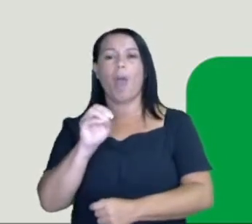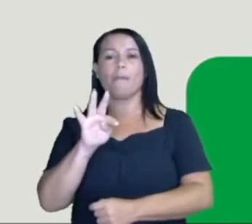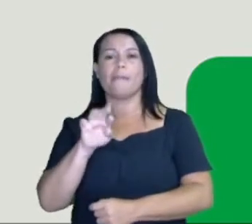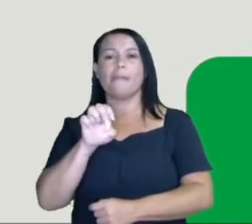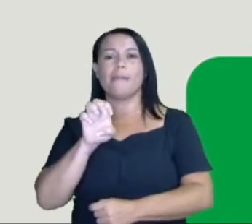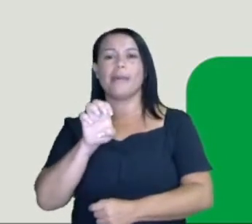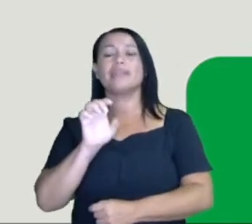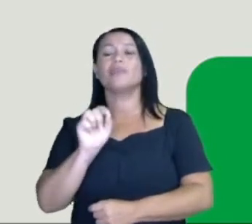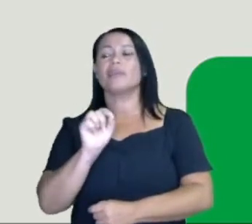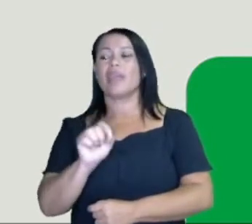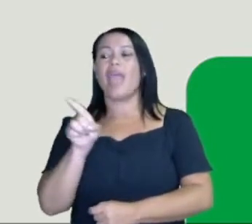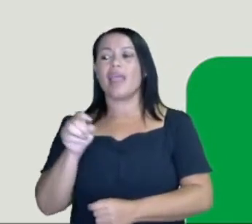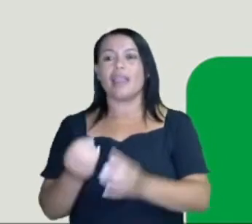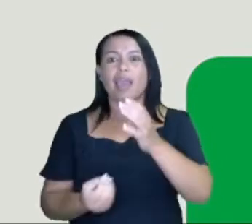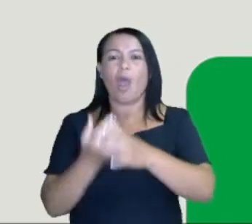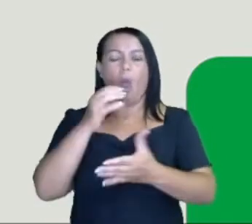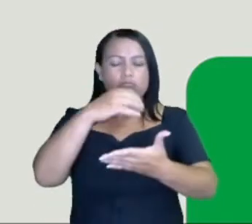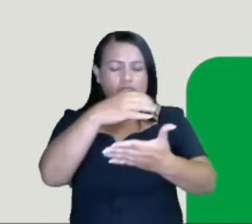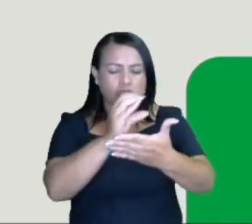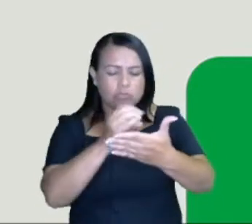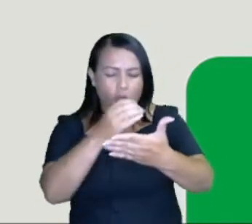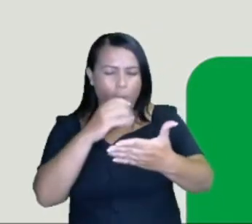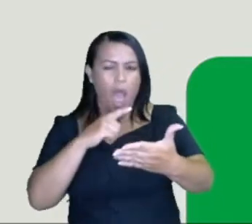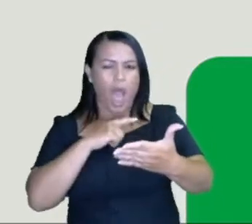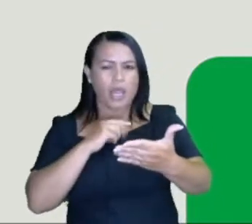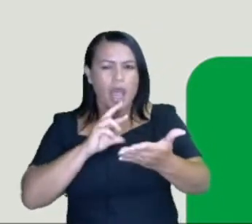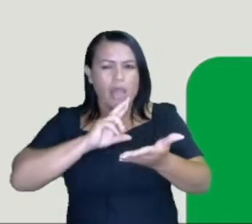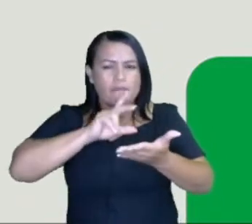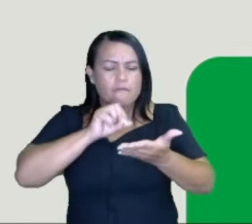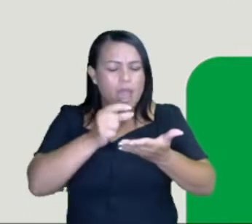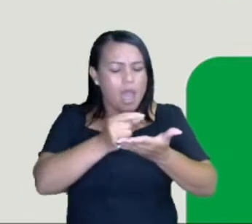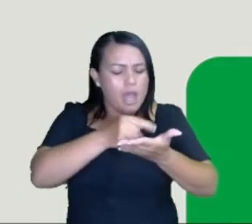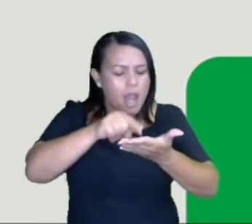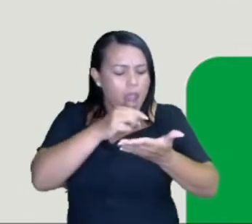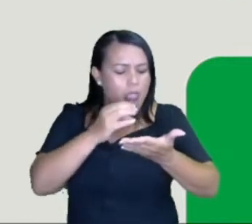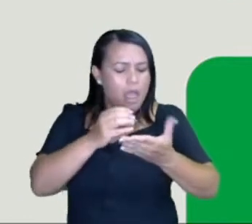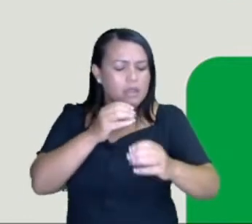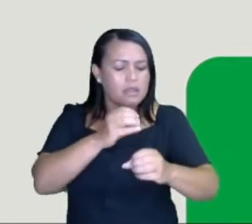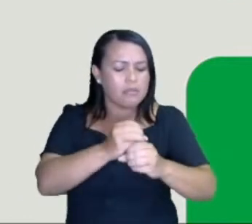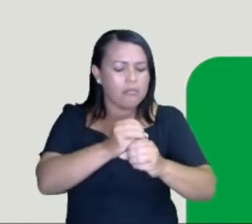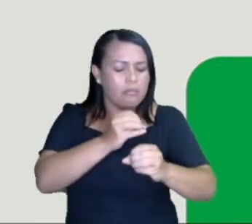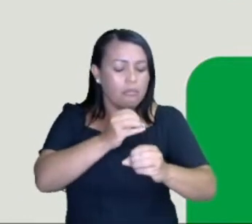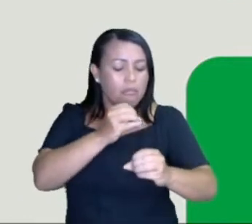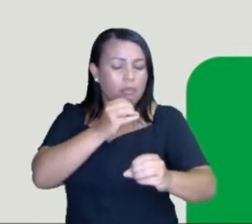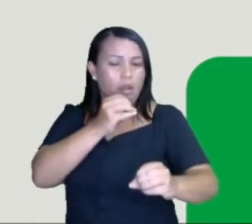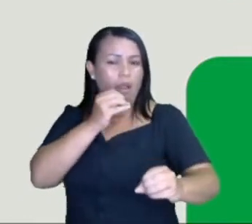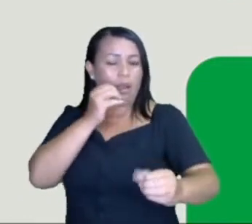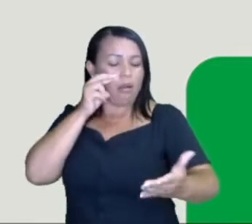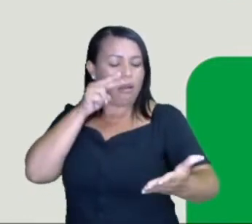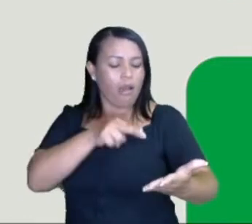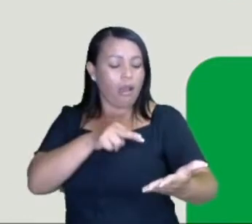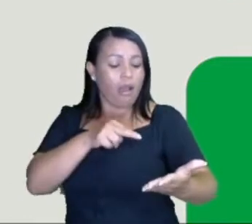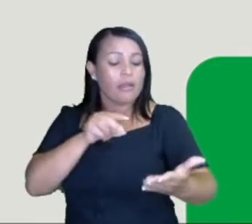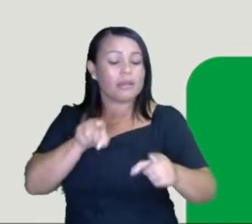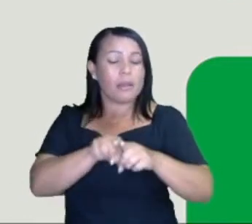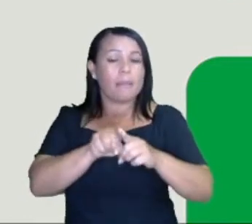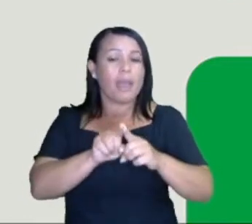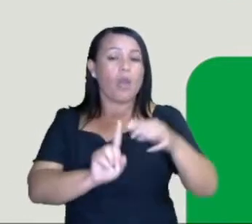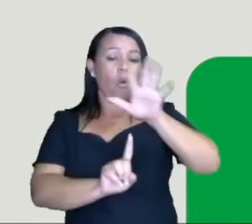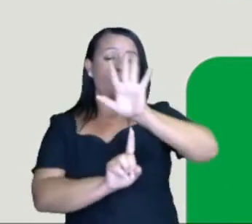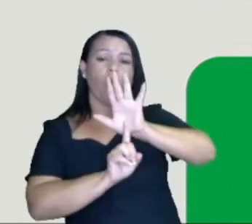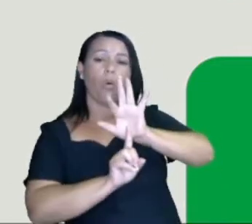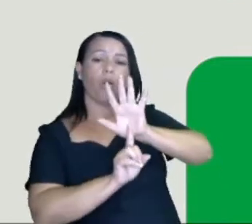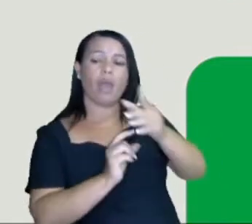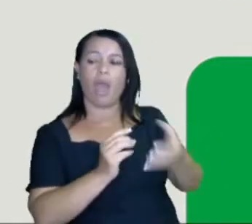Ele utilizou várias lentes acopladas e iluminadas com uma pequena vela. E a partir